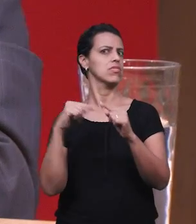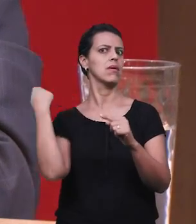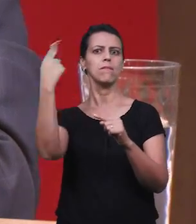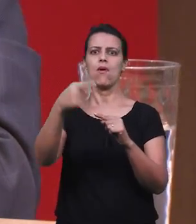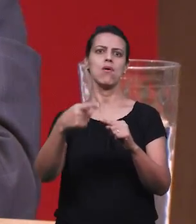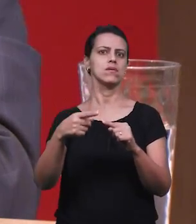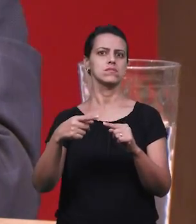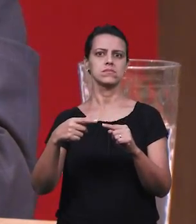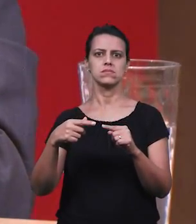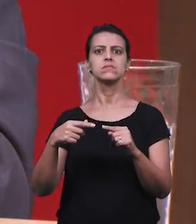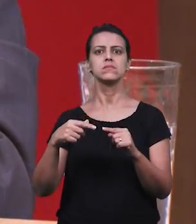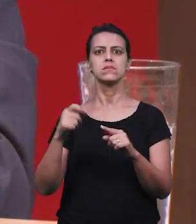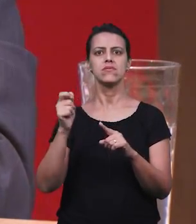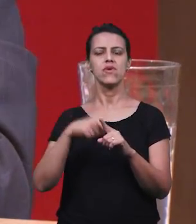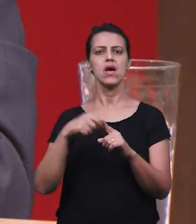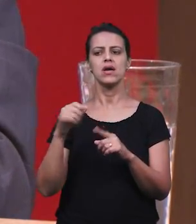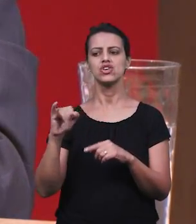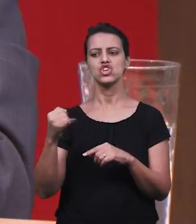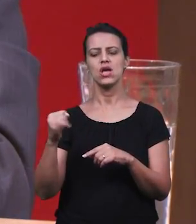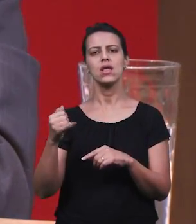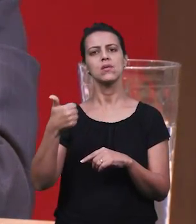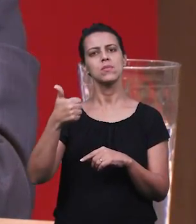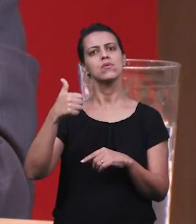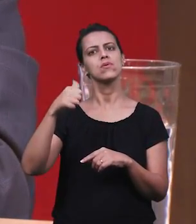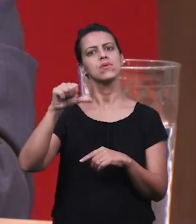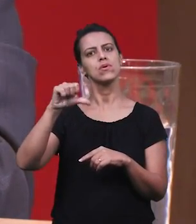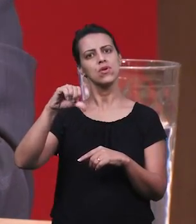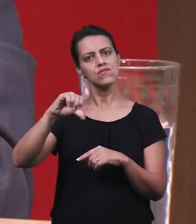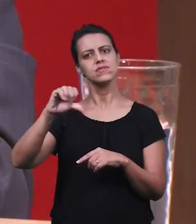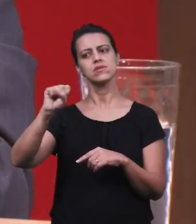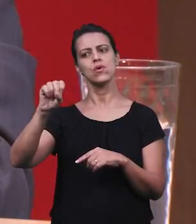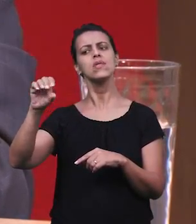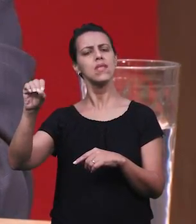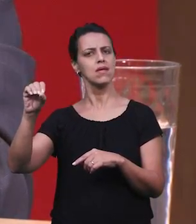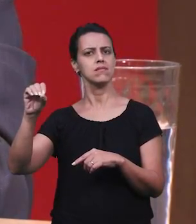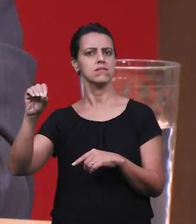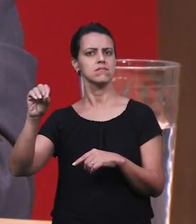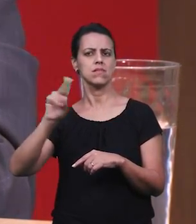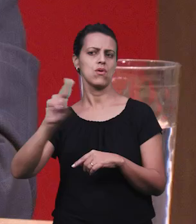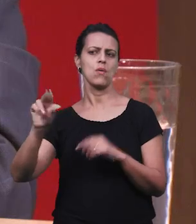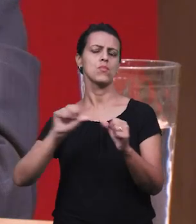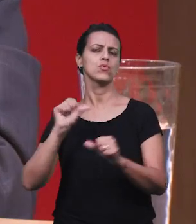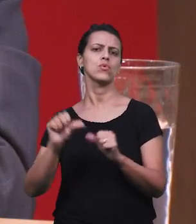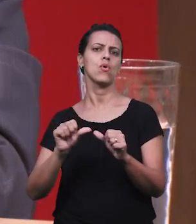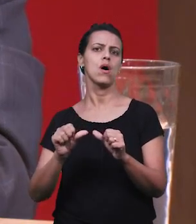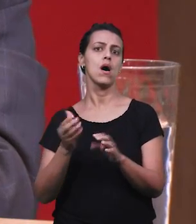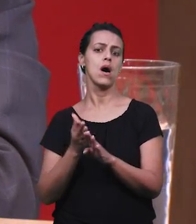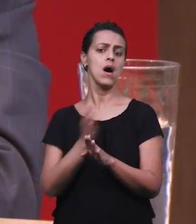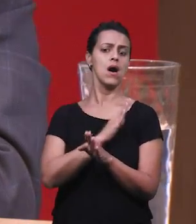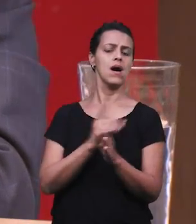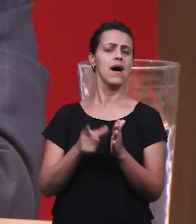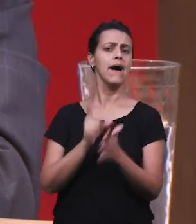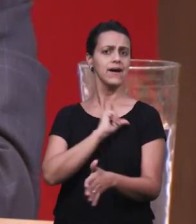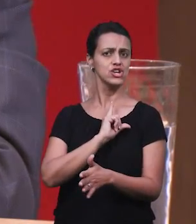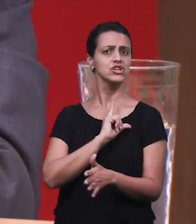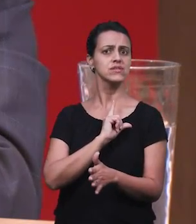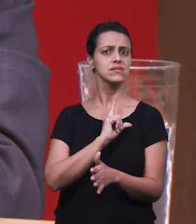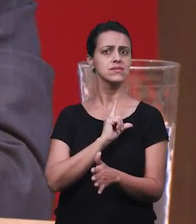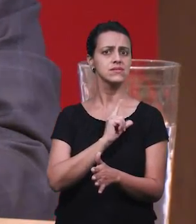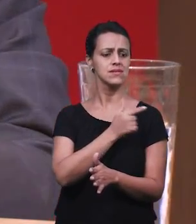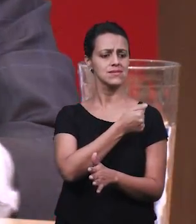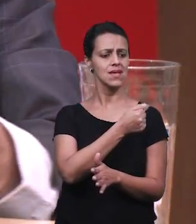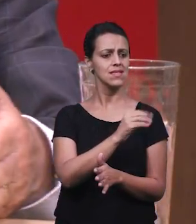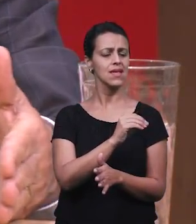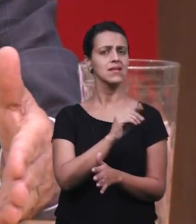80. Foi janeiro de 1980 que nós passamos a chamada Igreja Cristã Maranata. Até a década